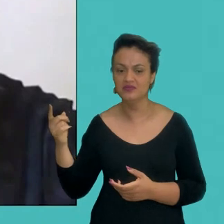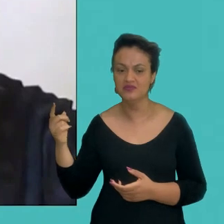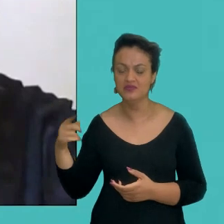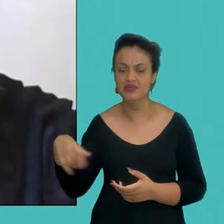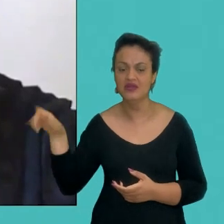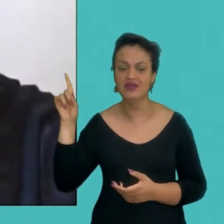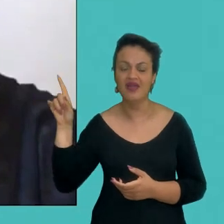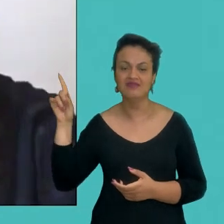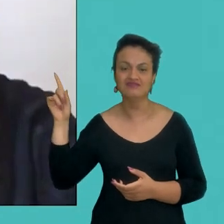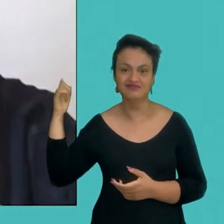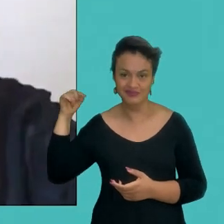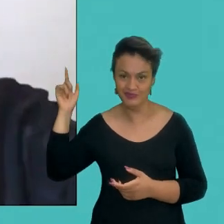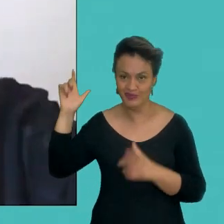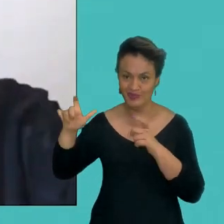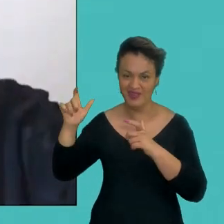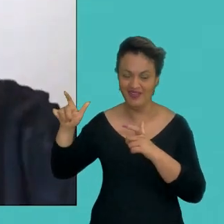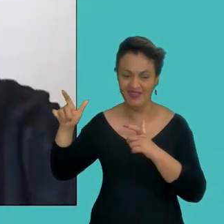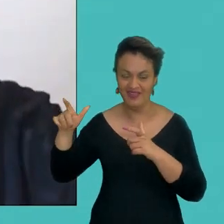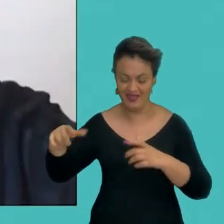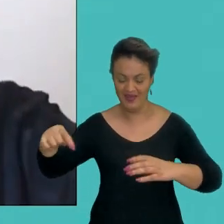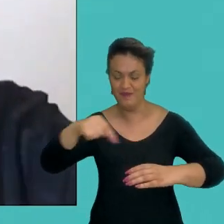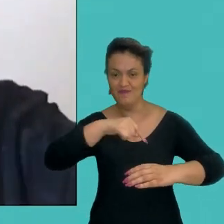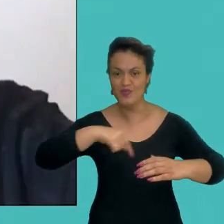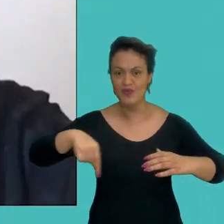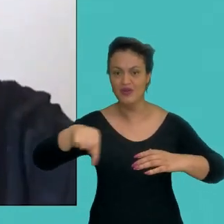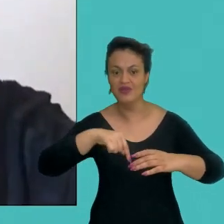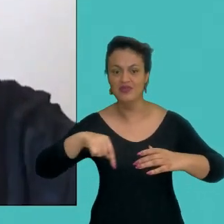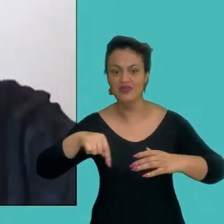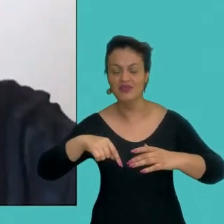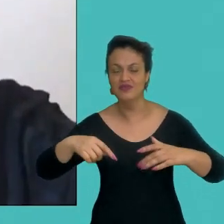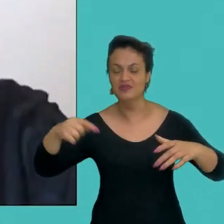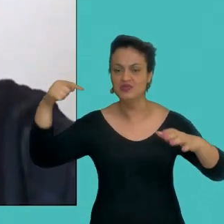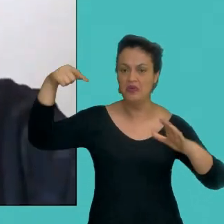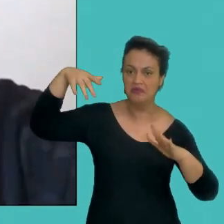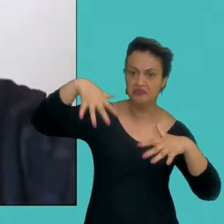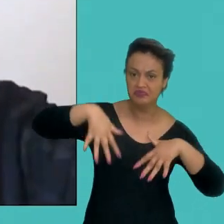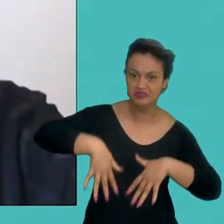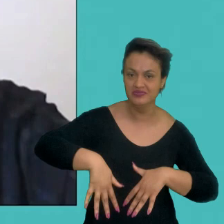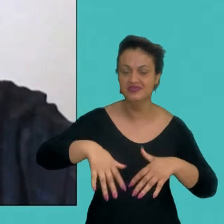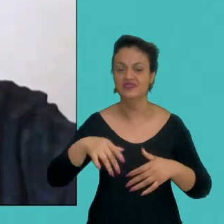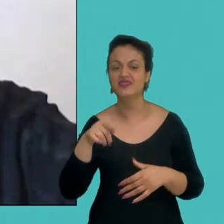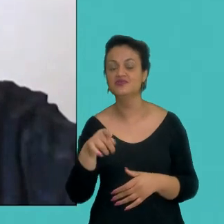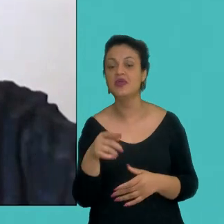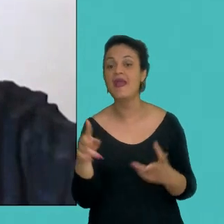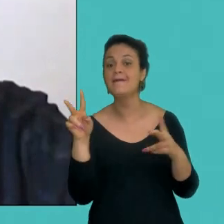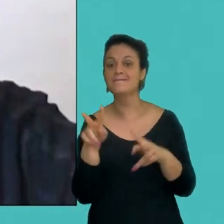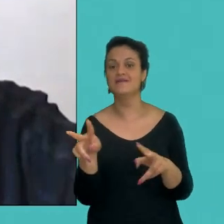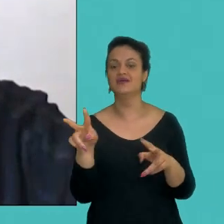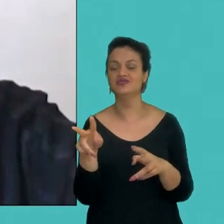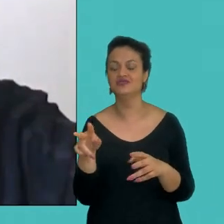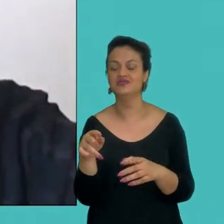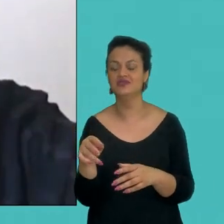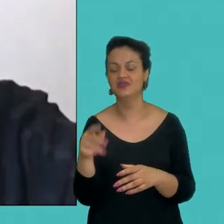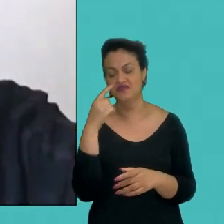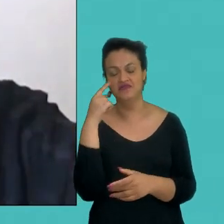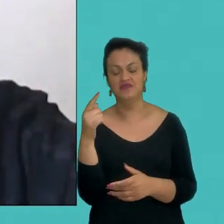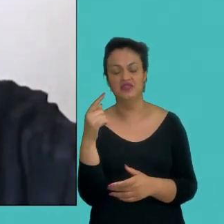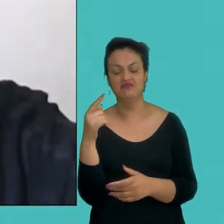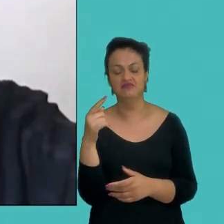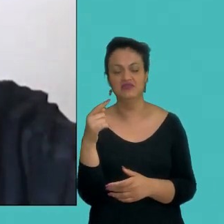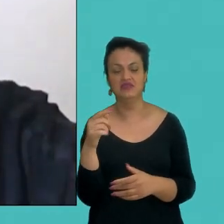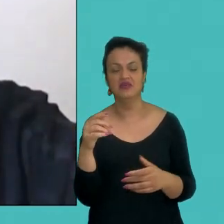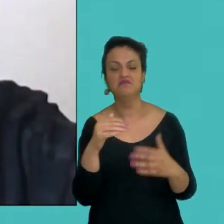gente viu agora lá na Marginal, lá no negócio do Tatuzão lá. Vocês viram aquela imagem, aquela cratera que de repente começa a afundar? É a imagem